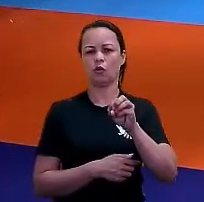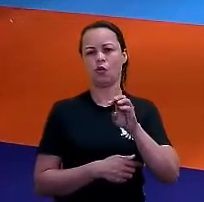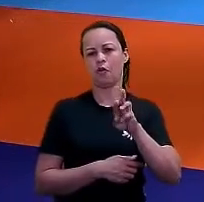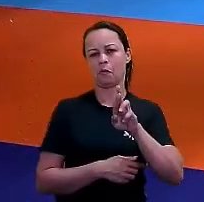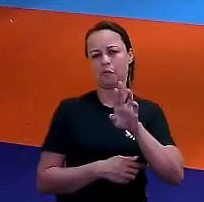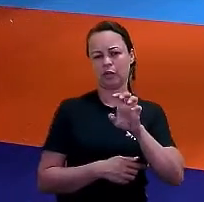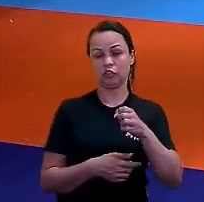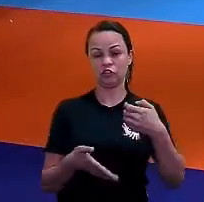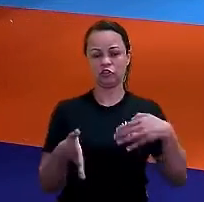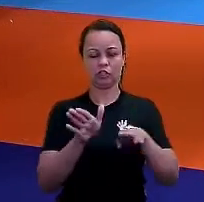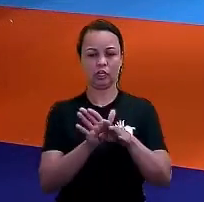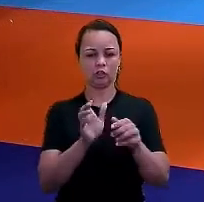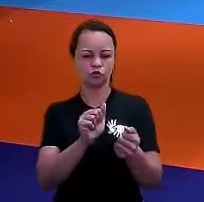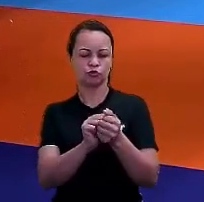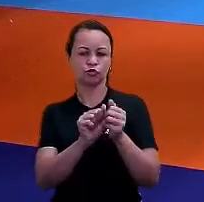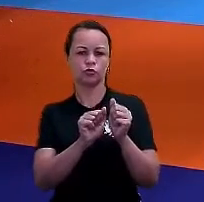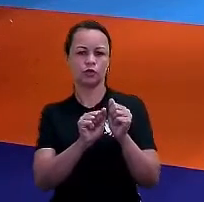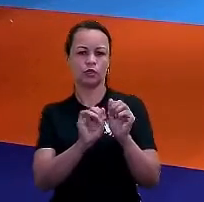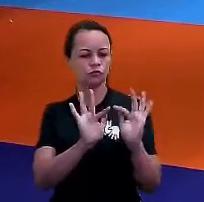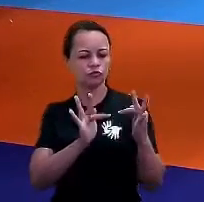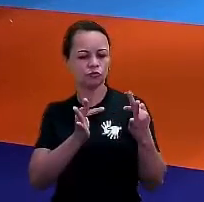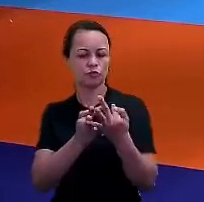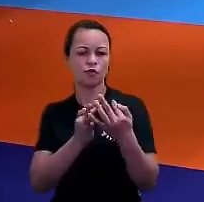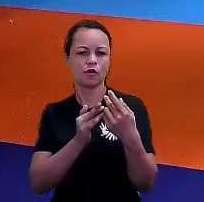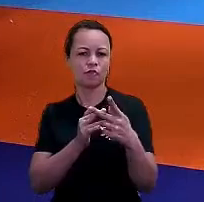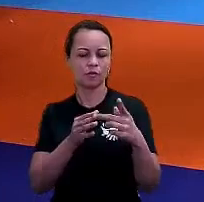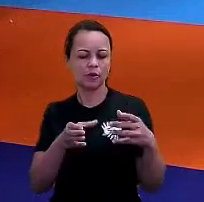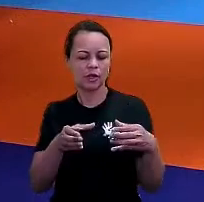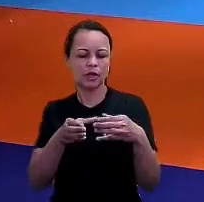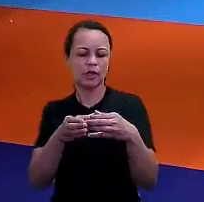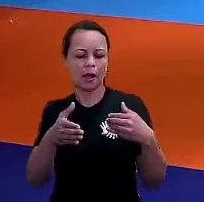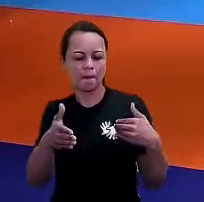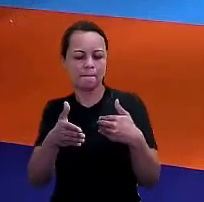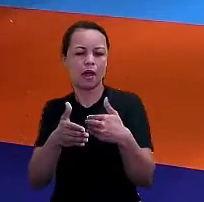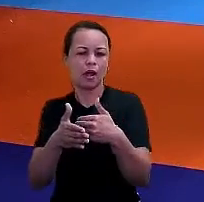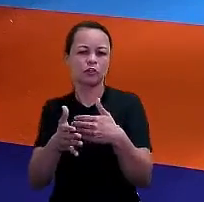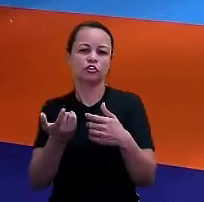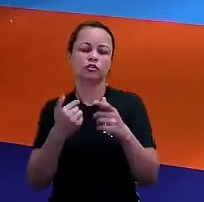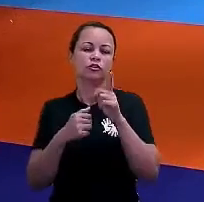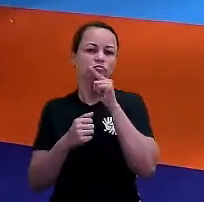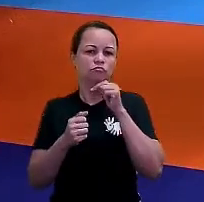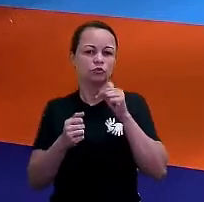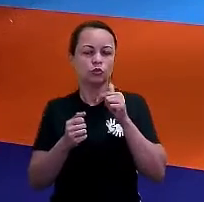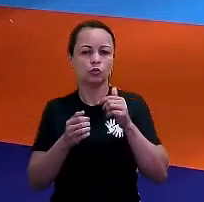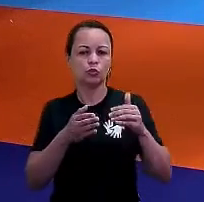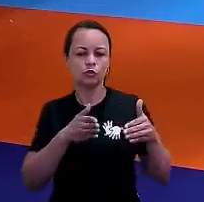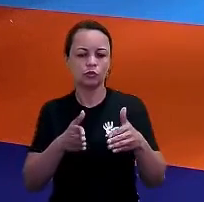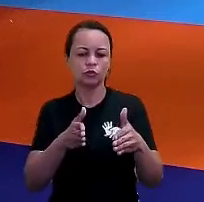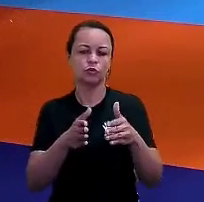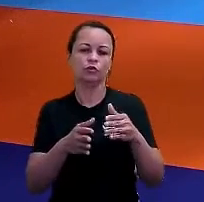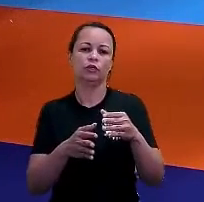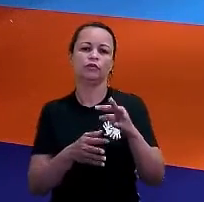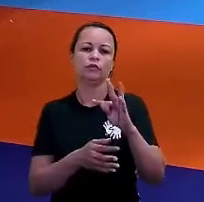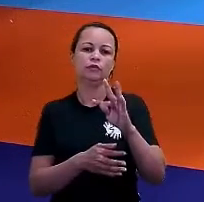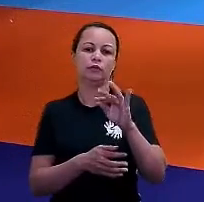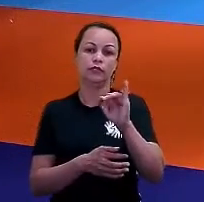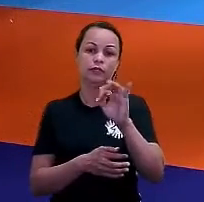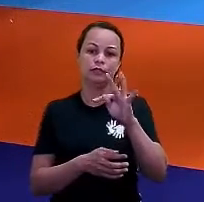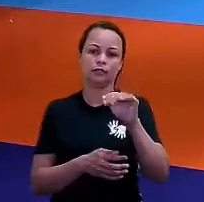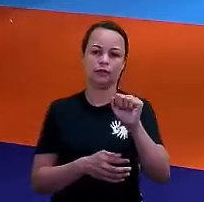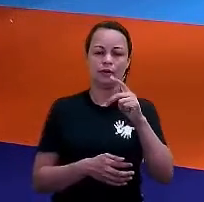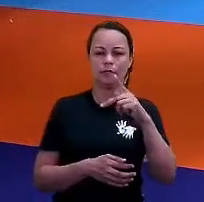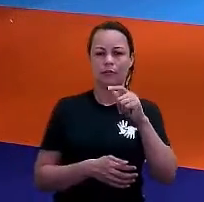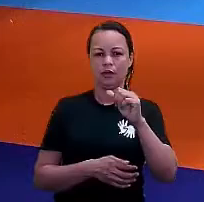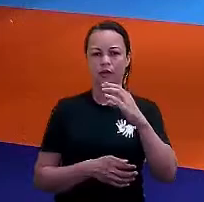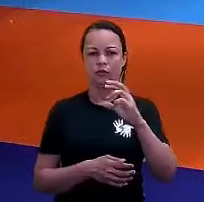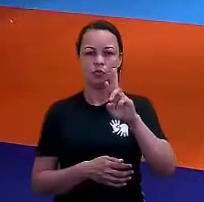sua família e à margem esquerda do rio Itapacurá, ele fixa residência. E isso é importante a